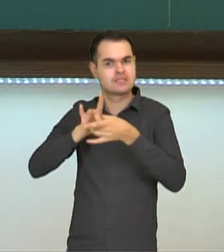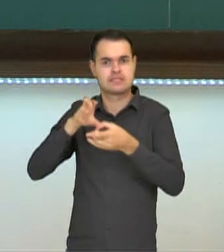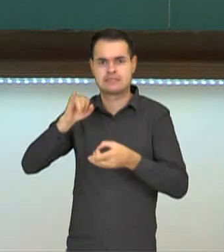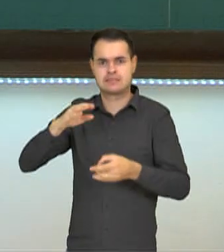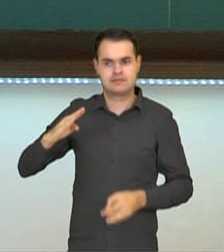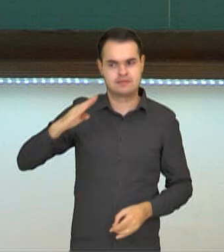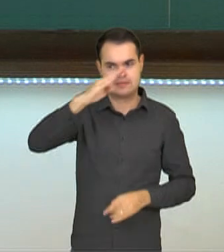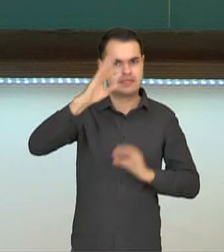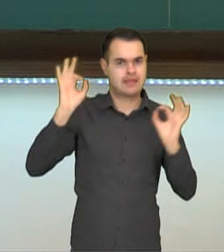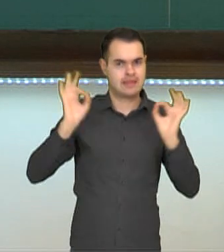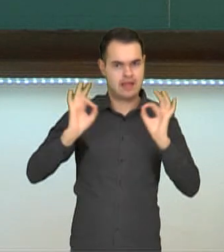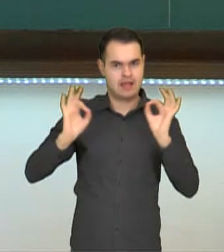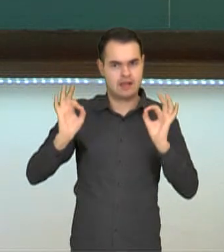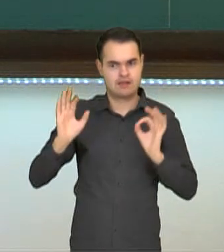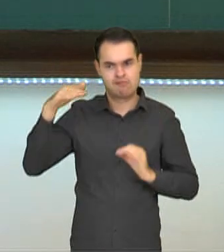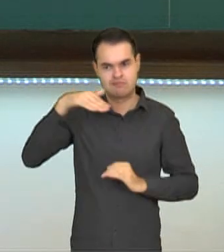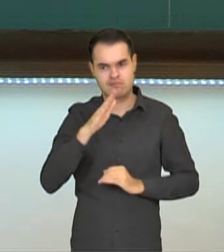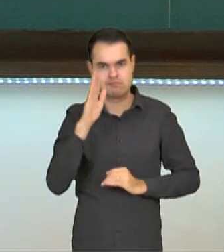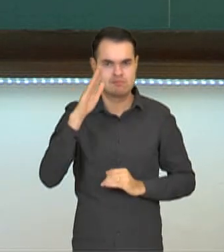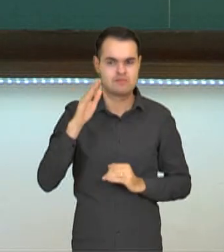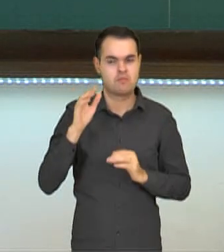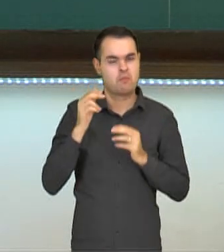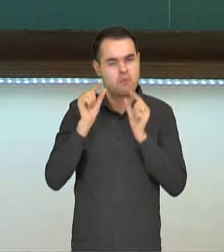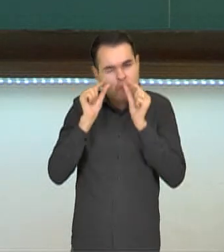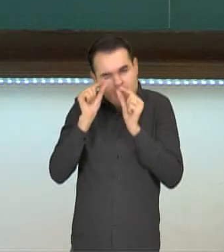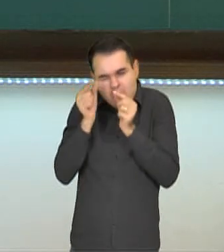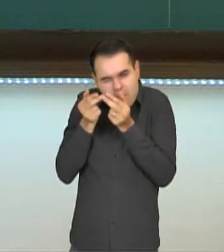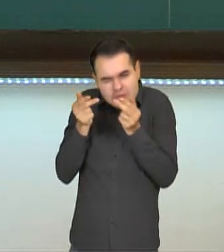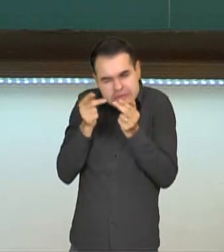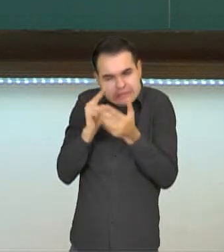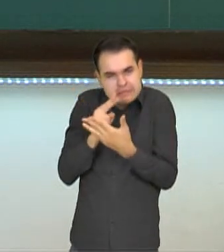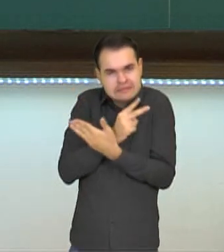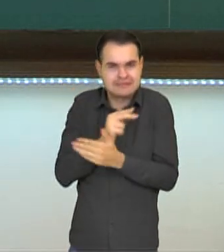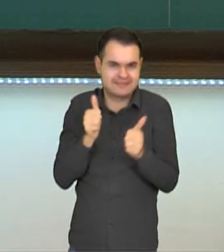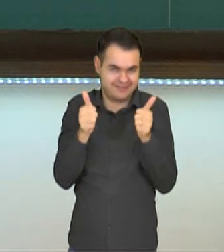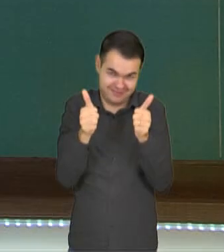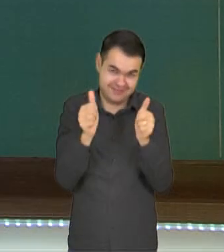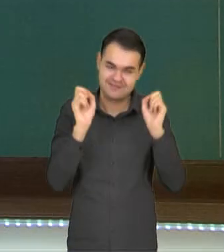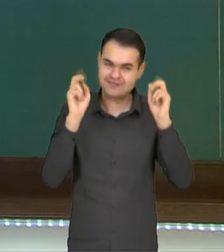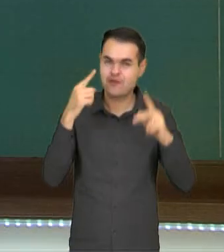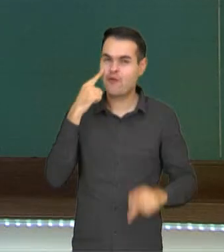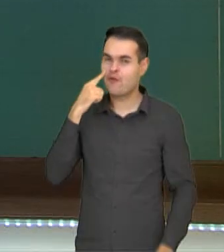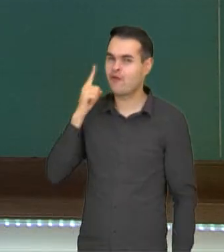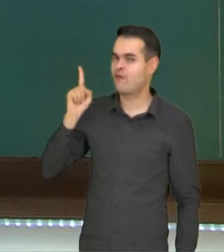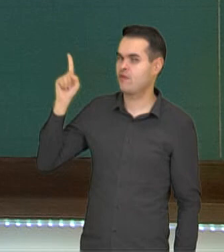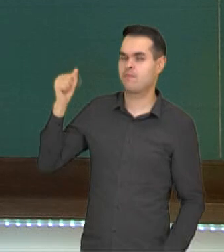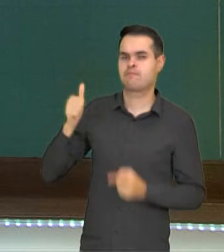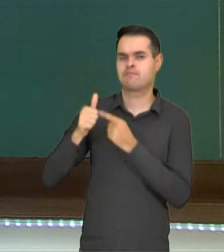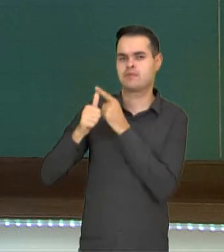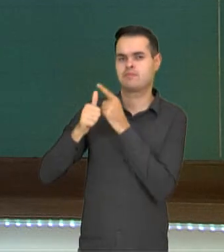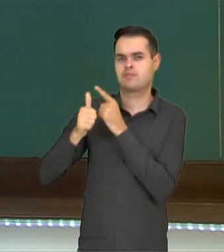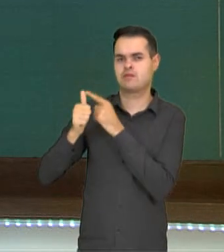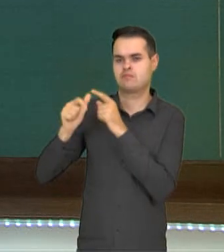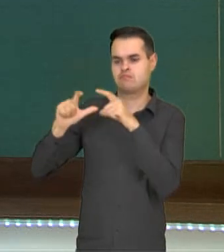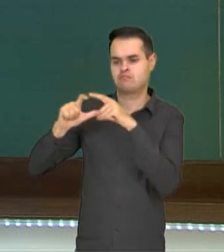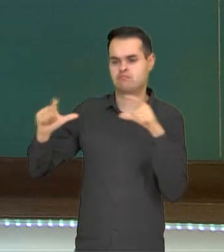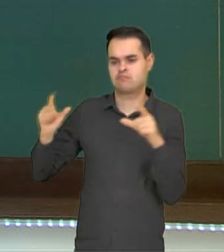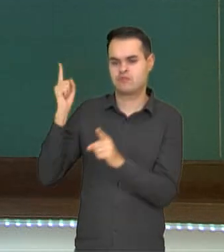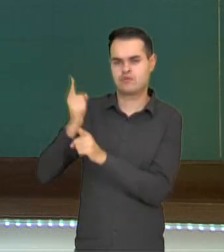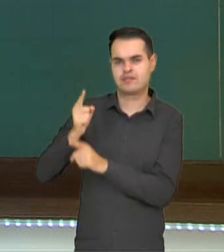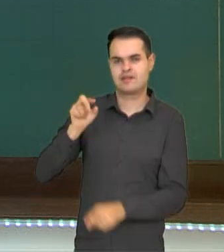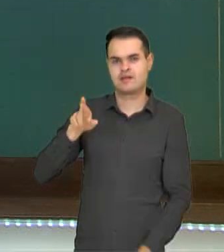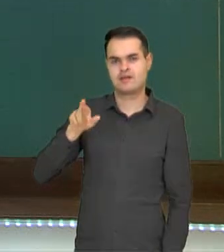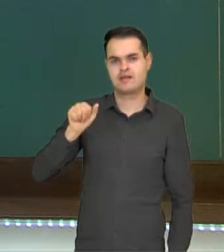não ficou reta é porque tem alguma coisinha ali que não deu certo. Então, vamos lá. Olha só. Primeiro, vamos encontrar a raiz dessa